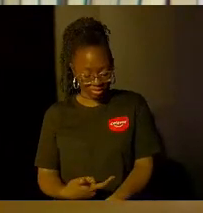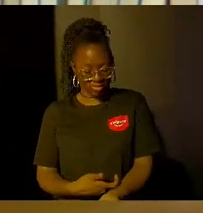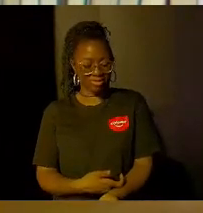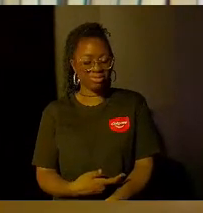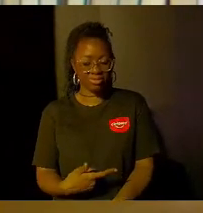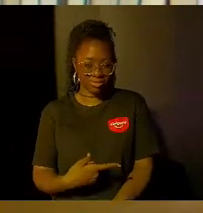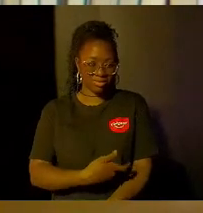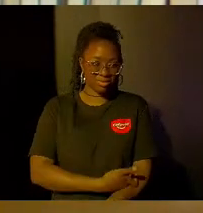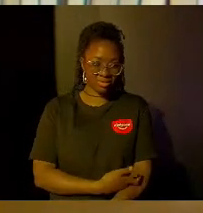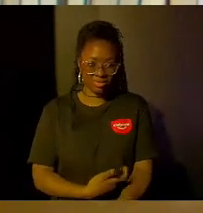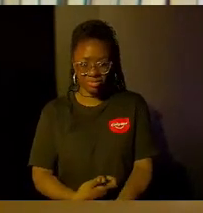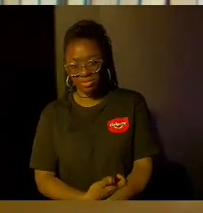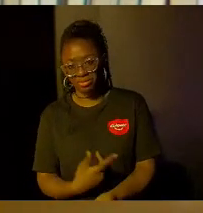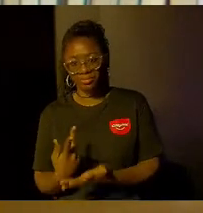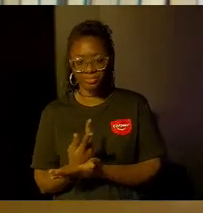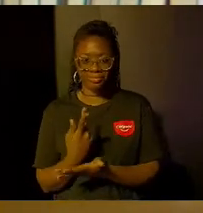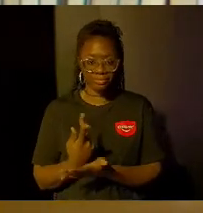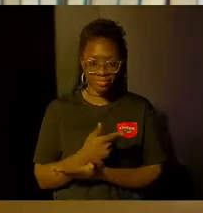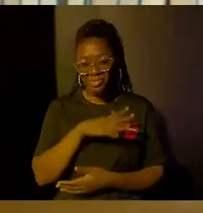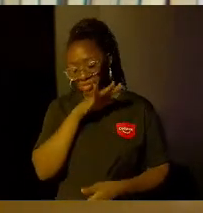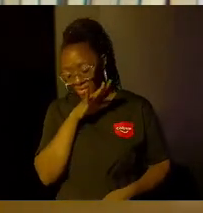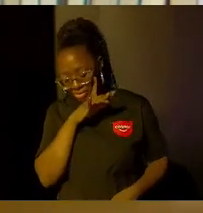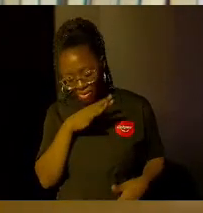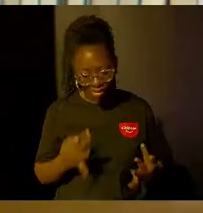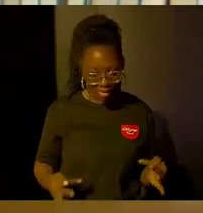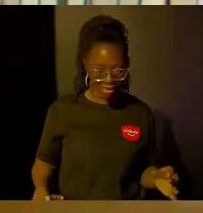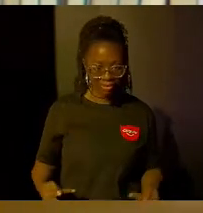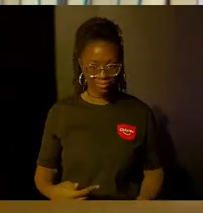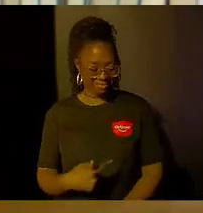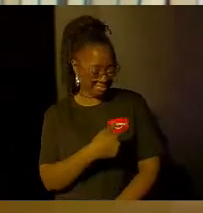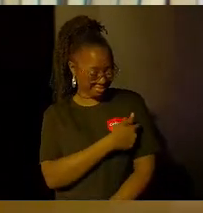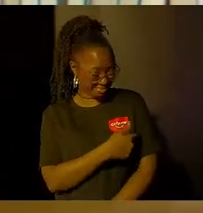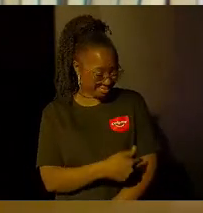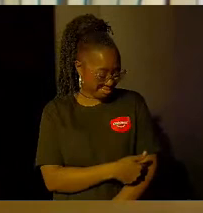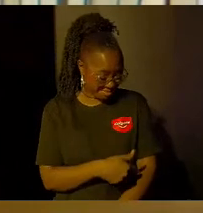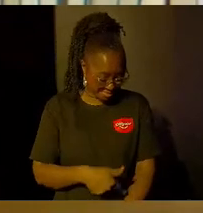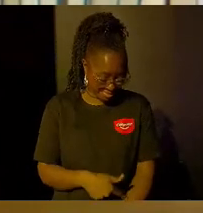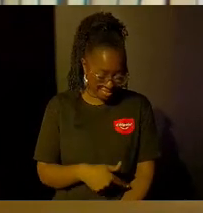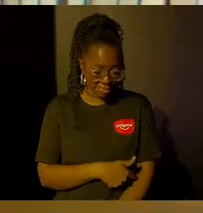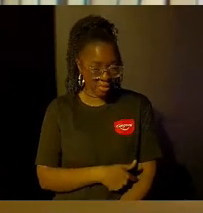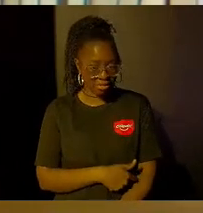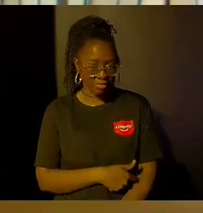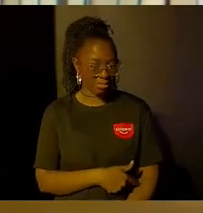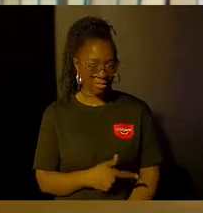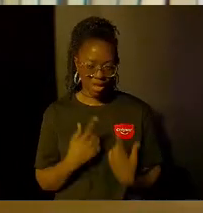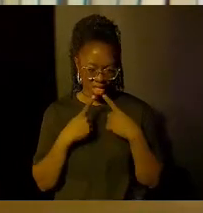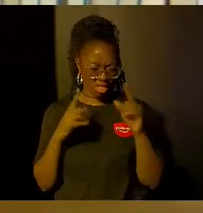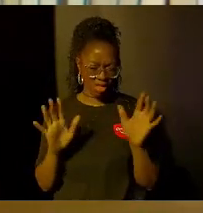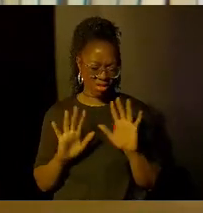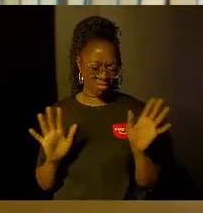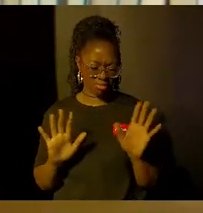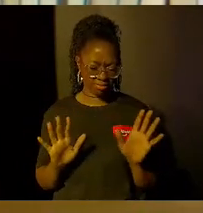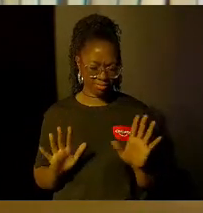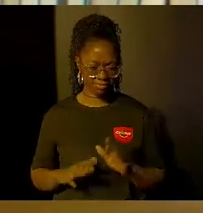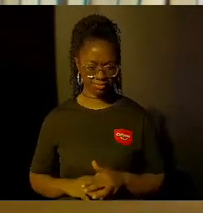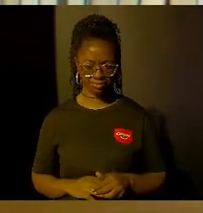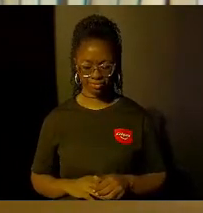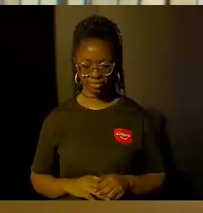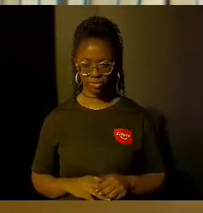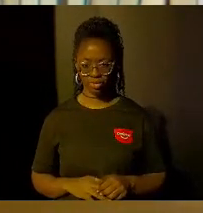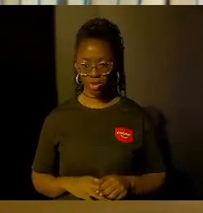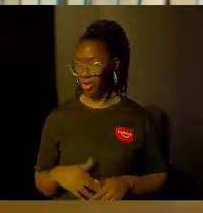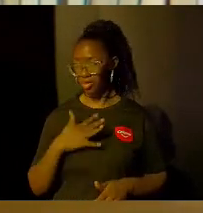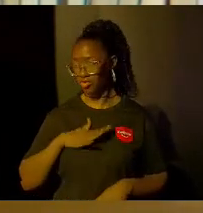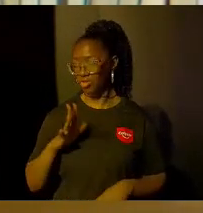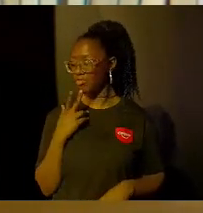picada no lugar errado o braço todo furado e nunca reclamava odiava quando chamavam minha mãe de